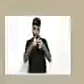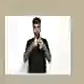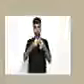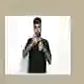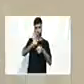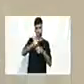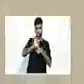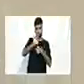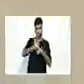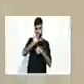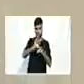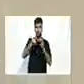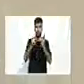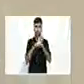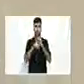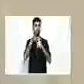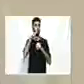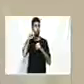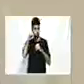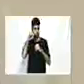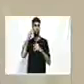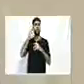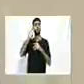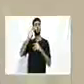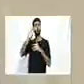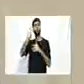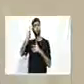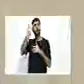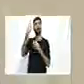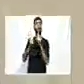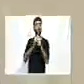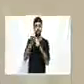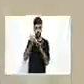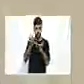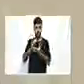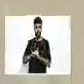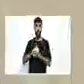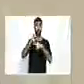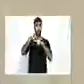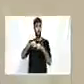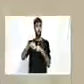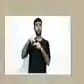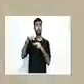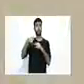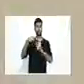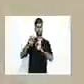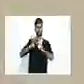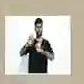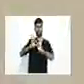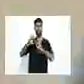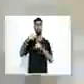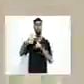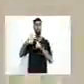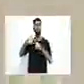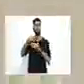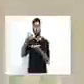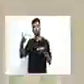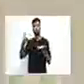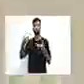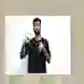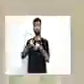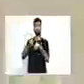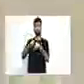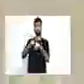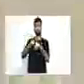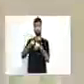Executivo para os Servidores Municipais então eu faço isso na verdade meus doos colegas vocês estavam aqui